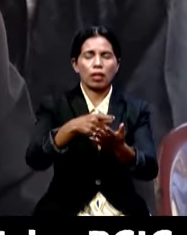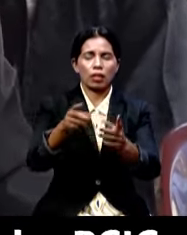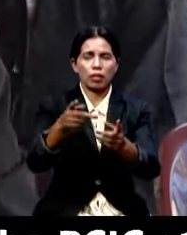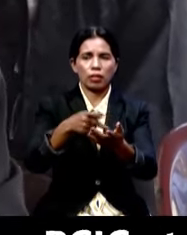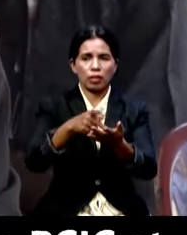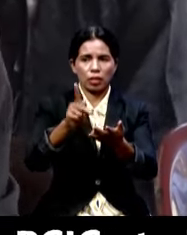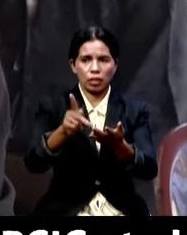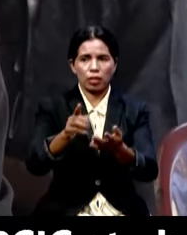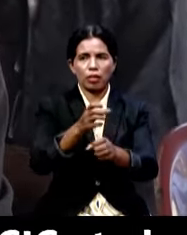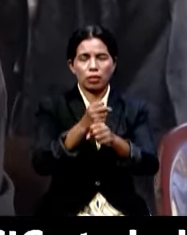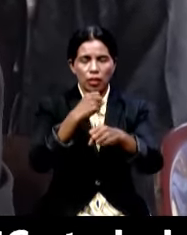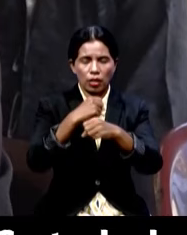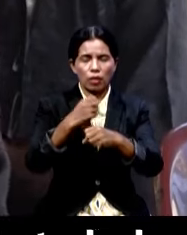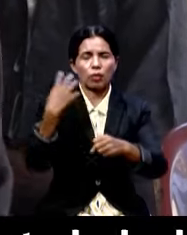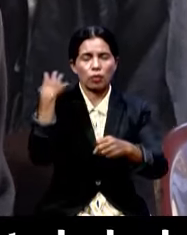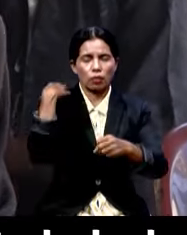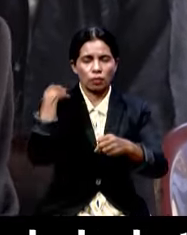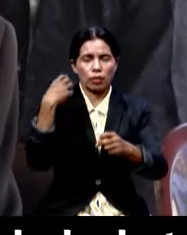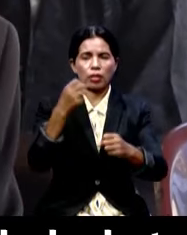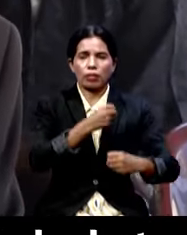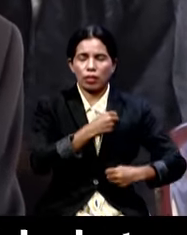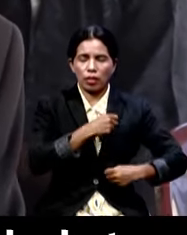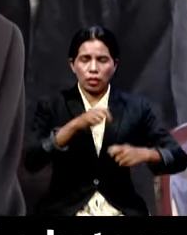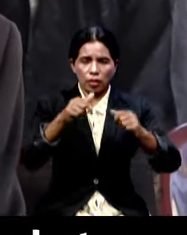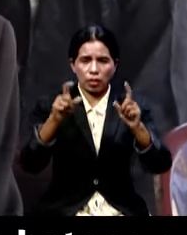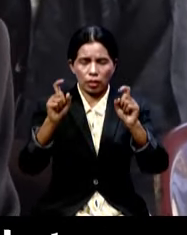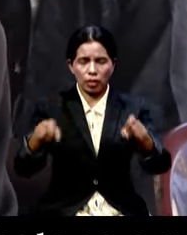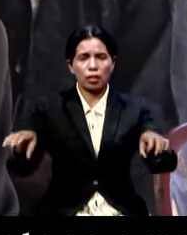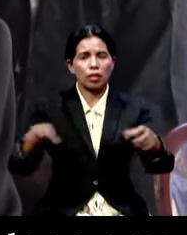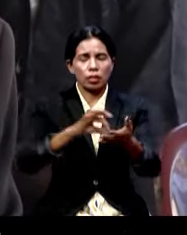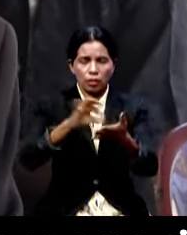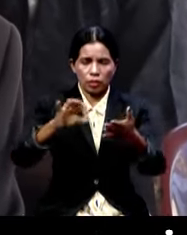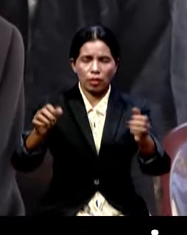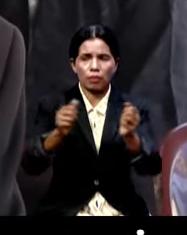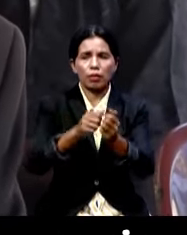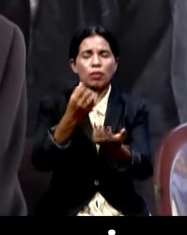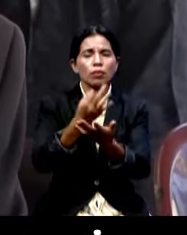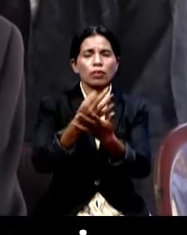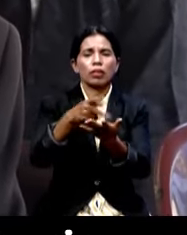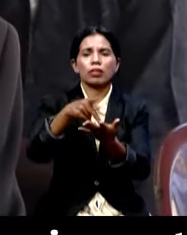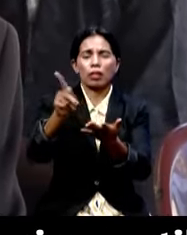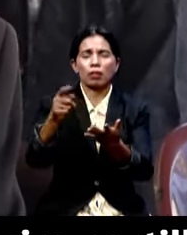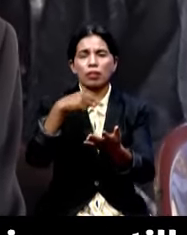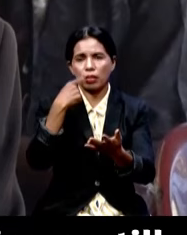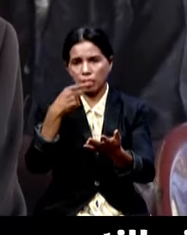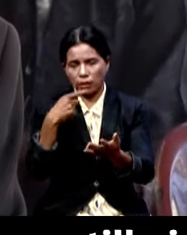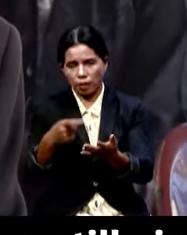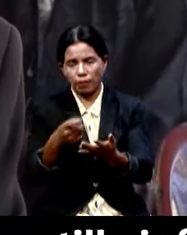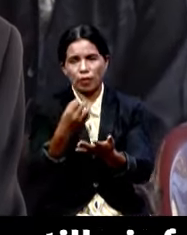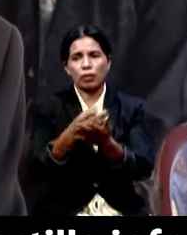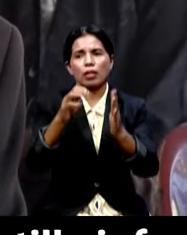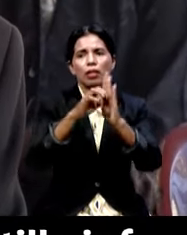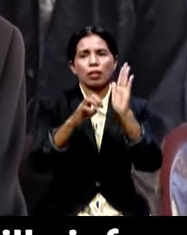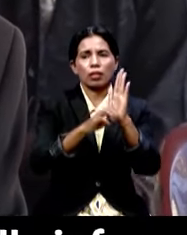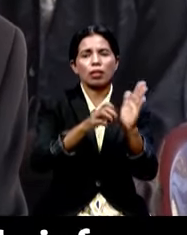halo quartel e de rene Mas ainda nem tem que ir ao contrato. O sané selo vai ser. O sané da Estado, a